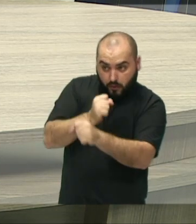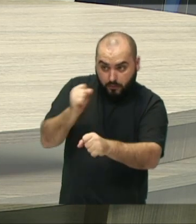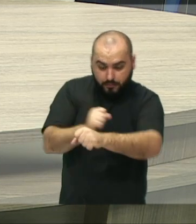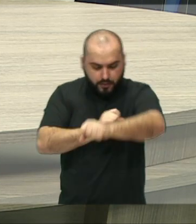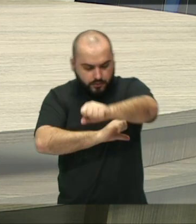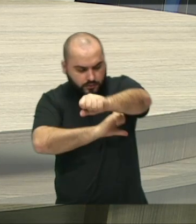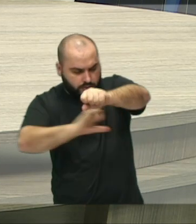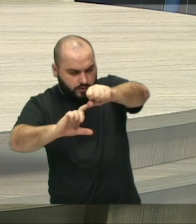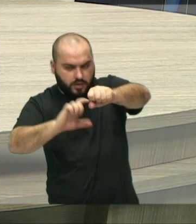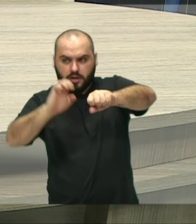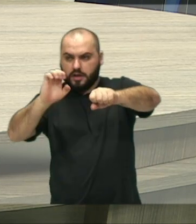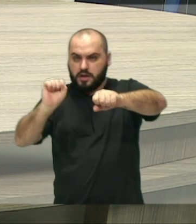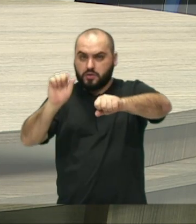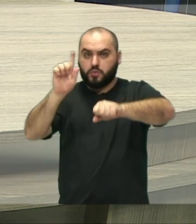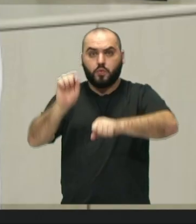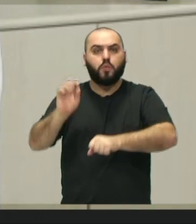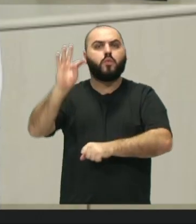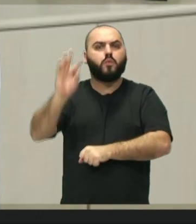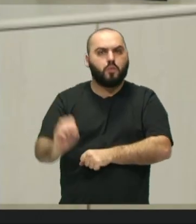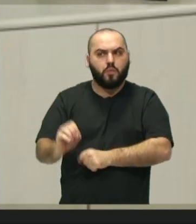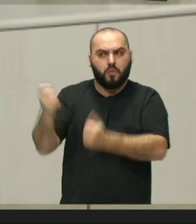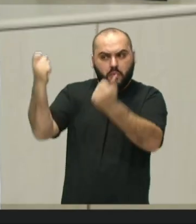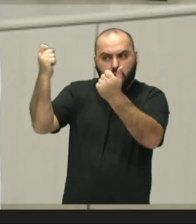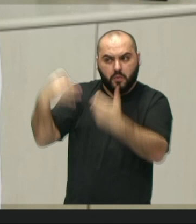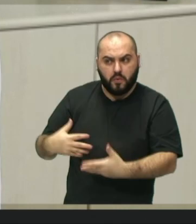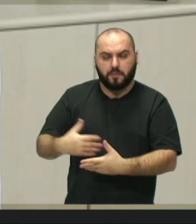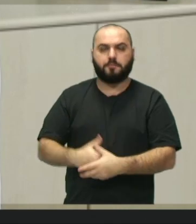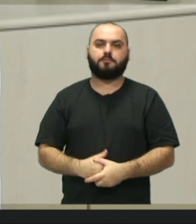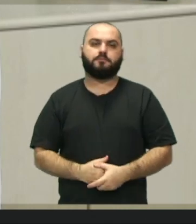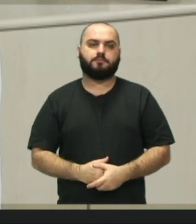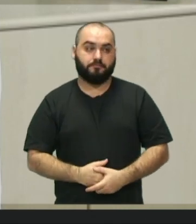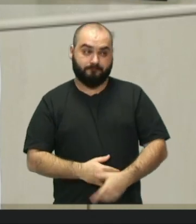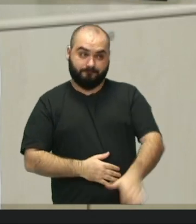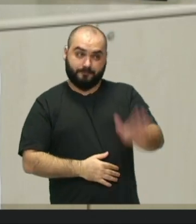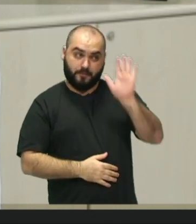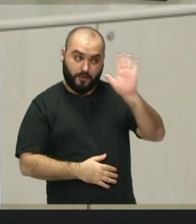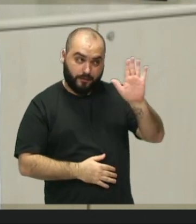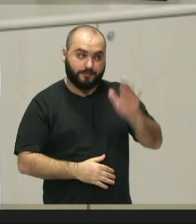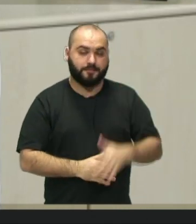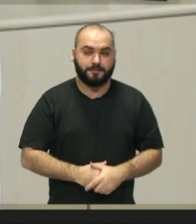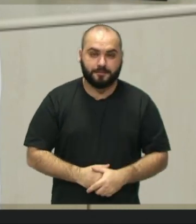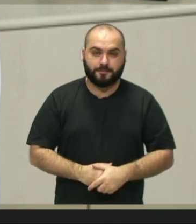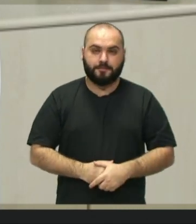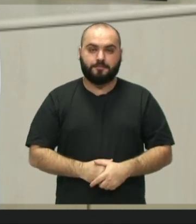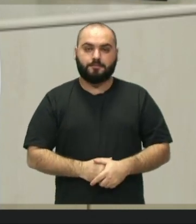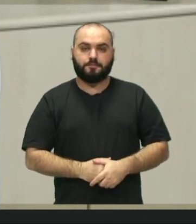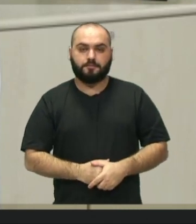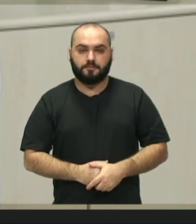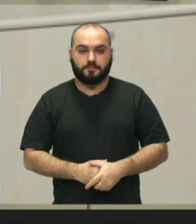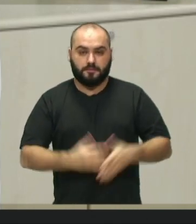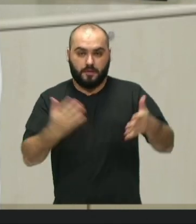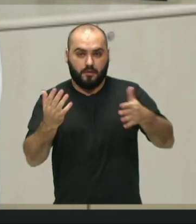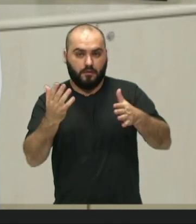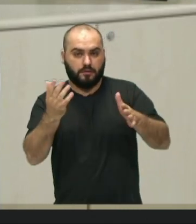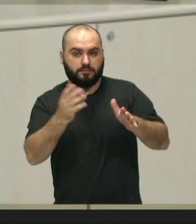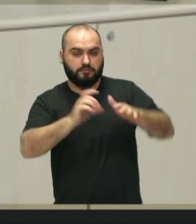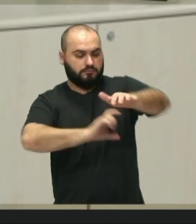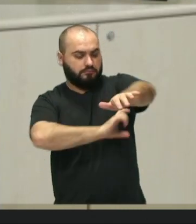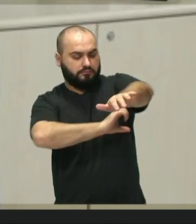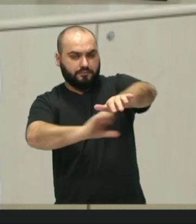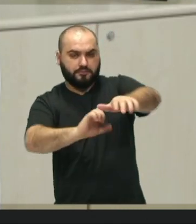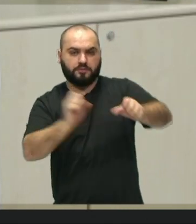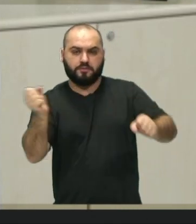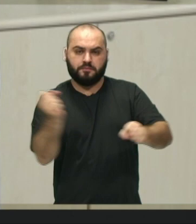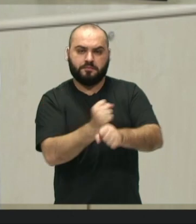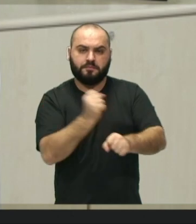é? Elis, o SEMASA investe atualmente no maior programa de saneamento da história de Itajaí. Essas obras superam a